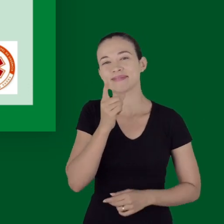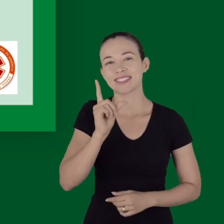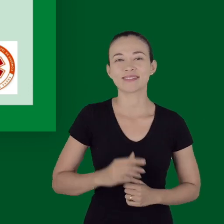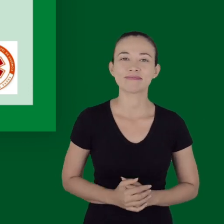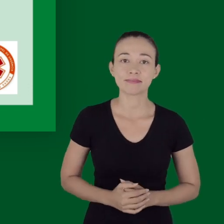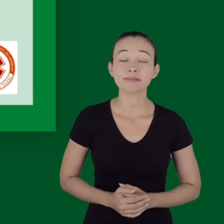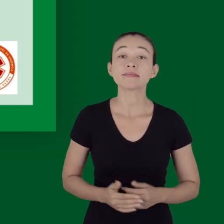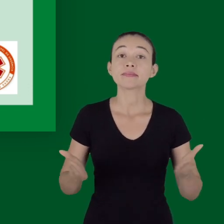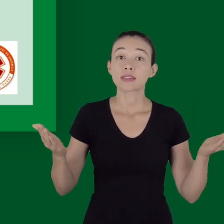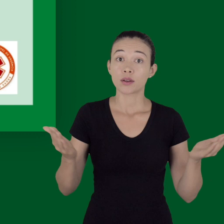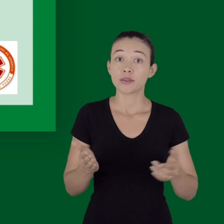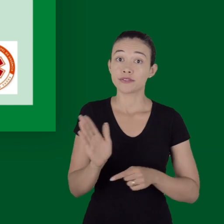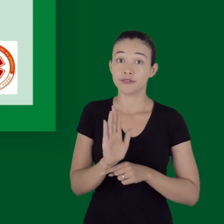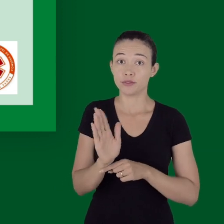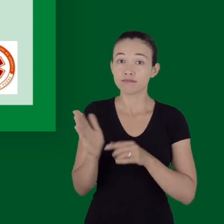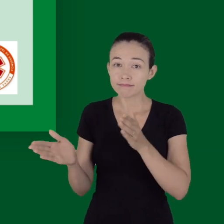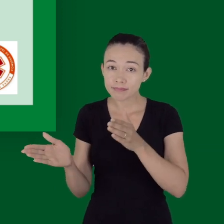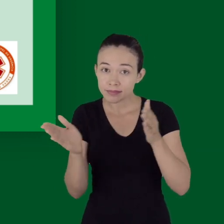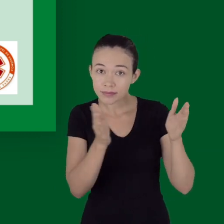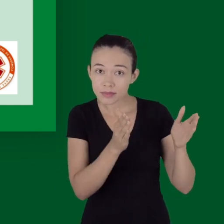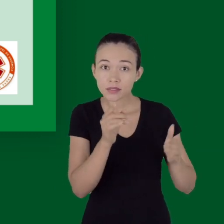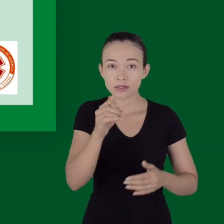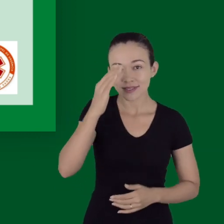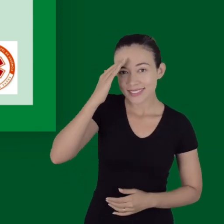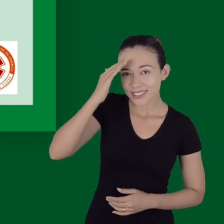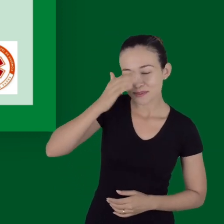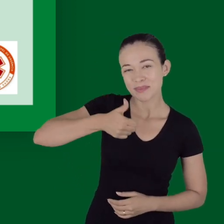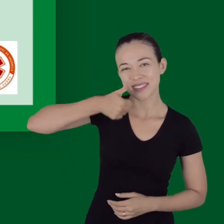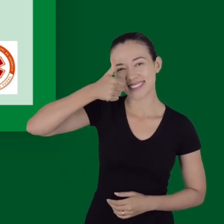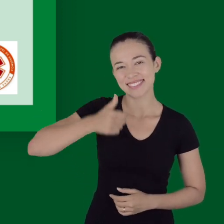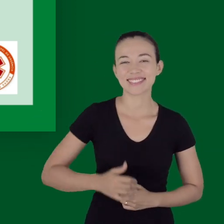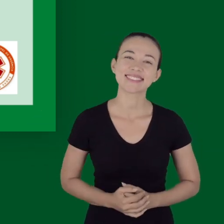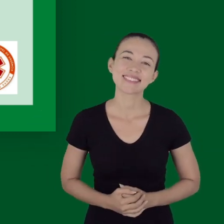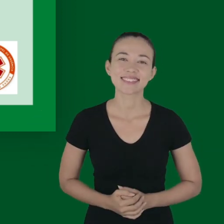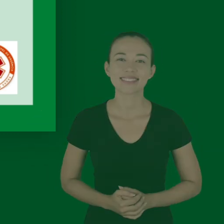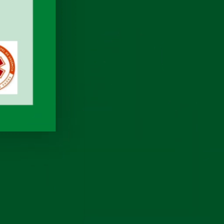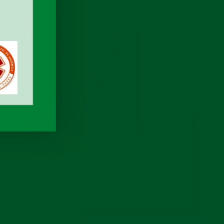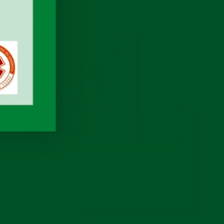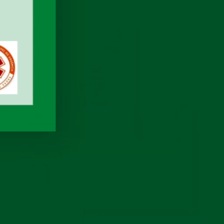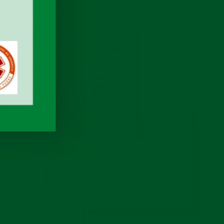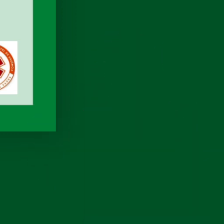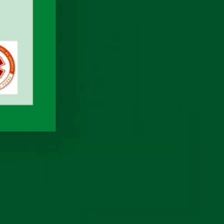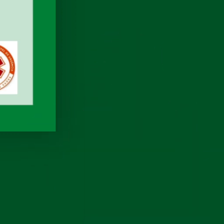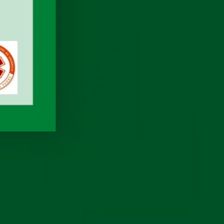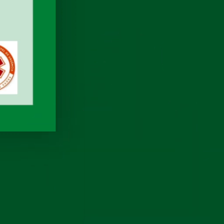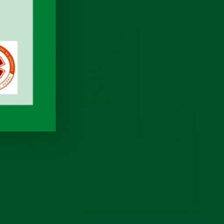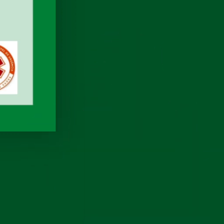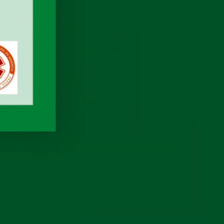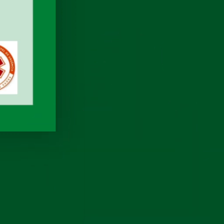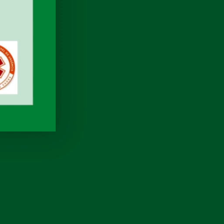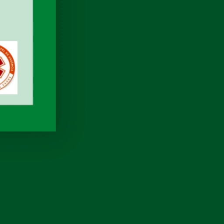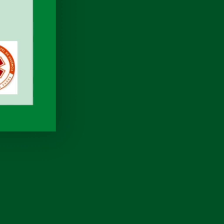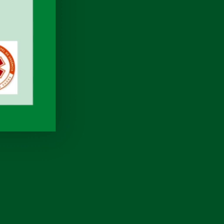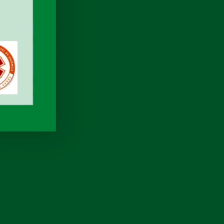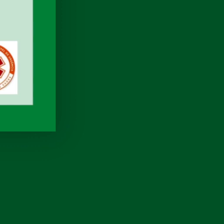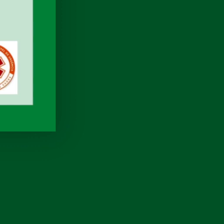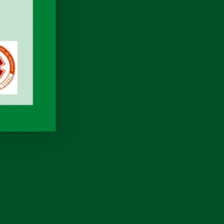e a mecânica. Agora a gente vai passar um vídeo para melhor compreensão de vocês.